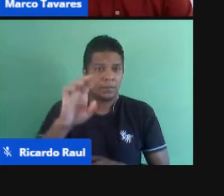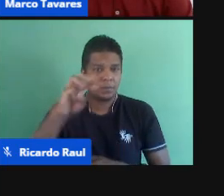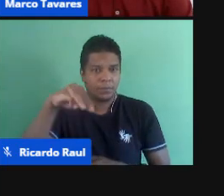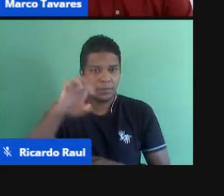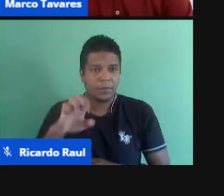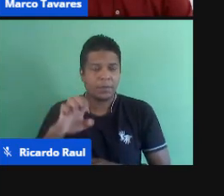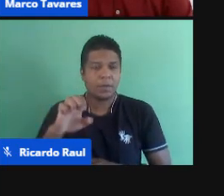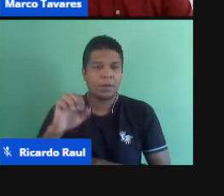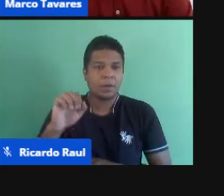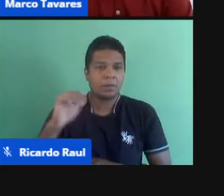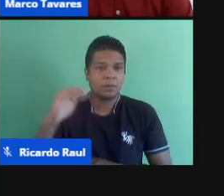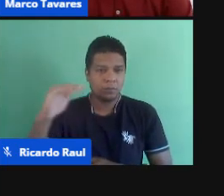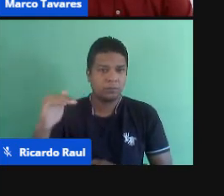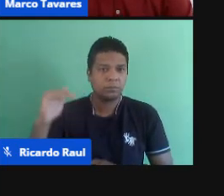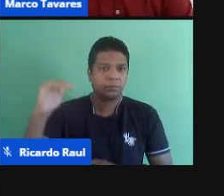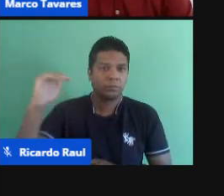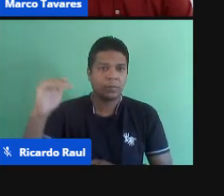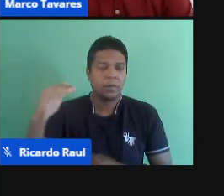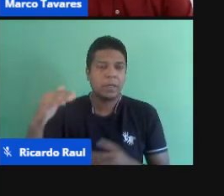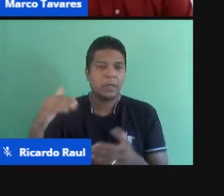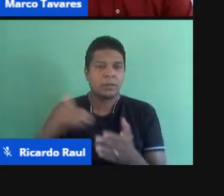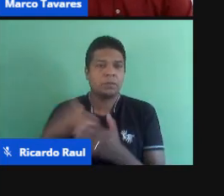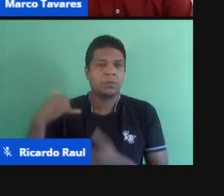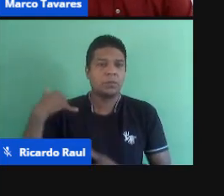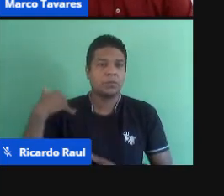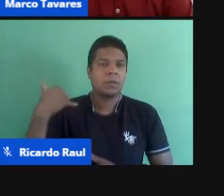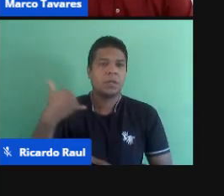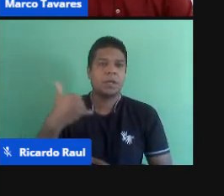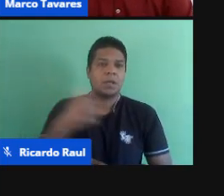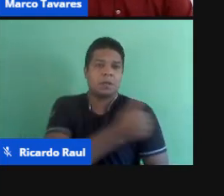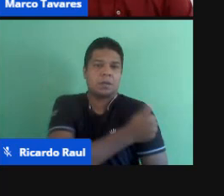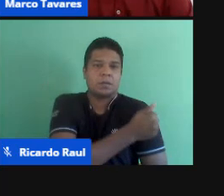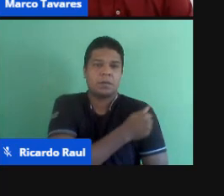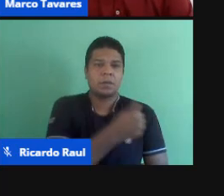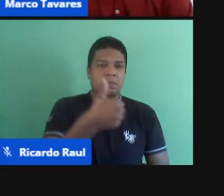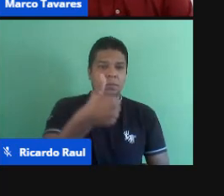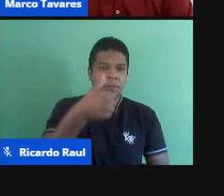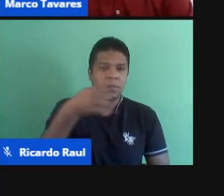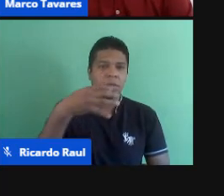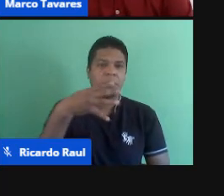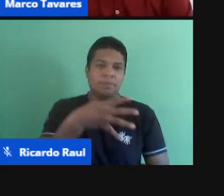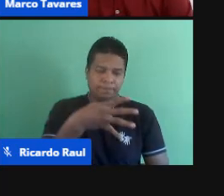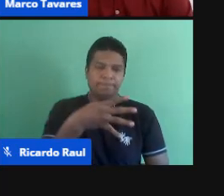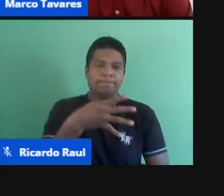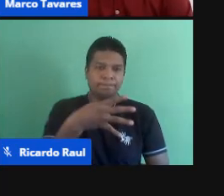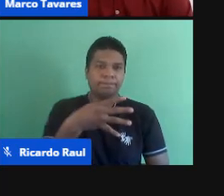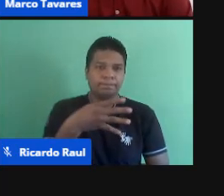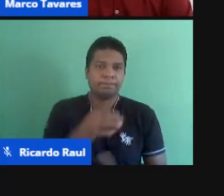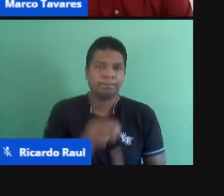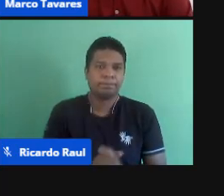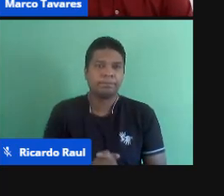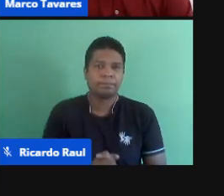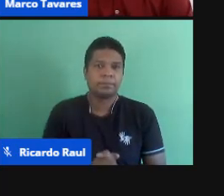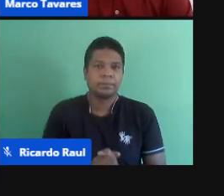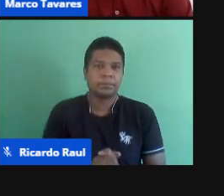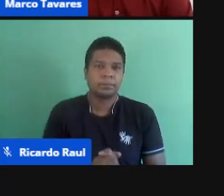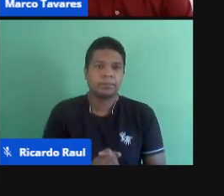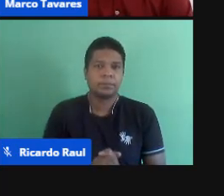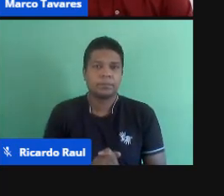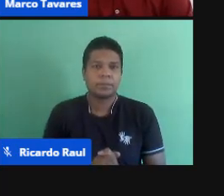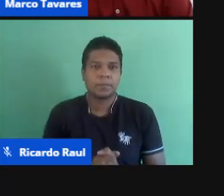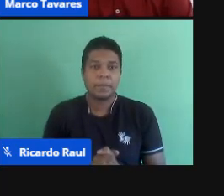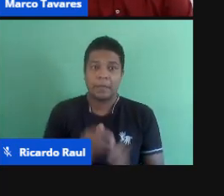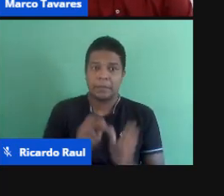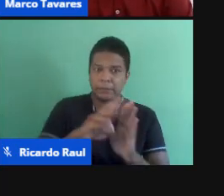é os alunos até 14 anos, né? E aí sim a gente já aperta um pouquinho mais as